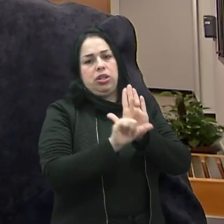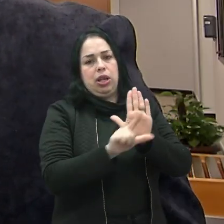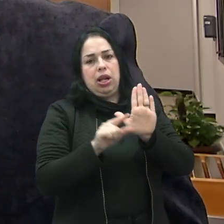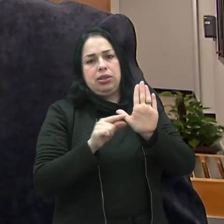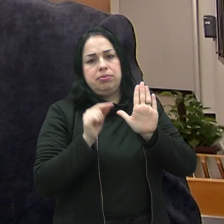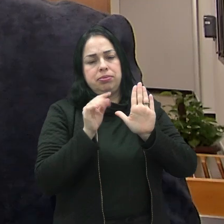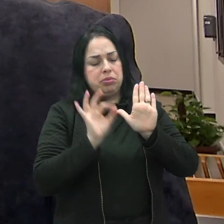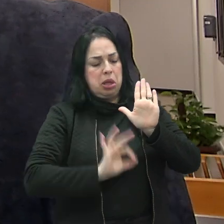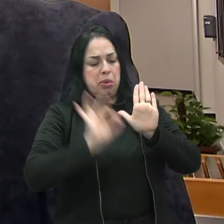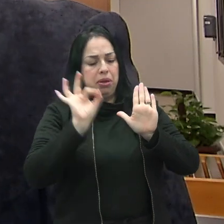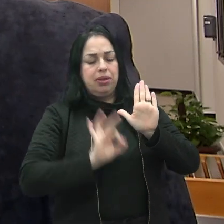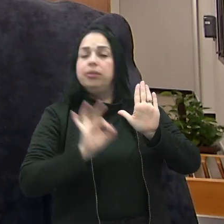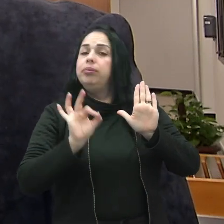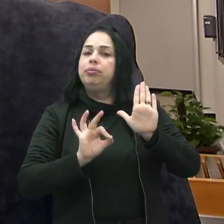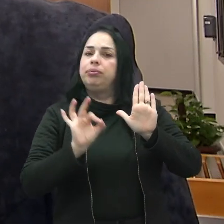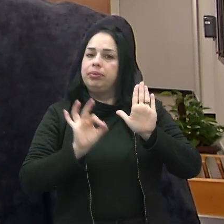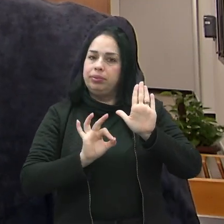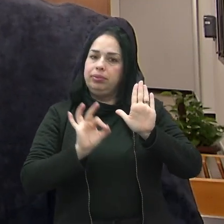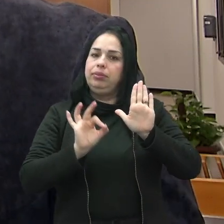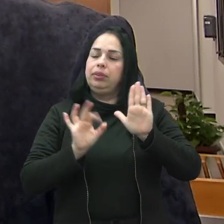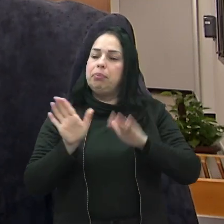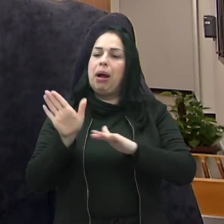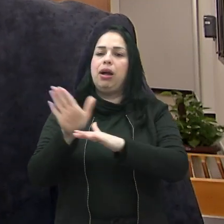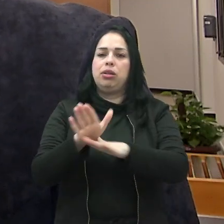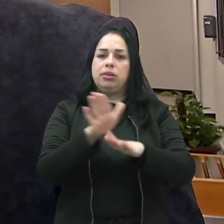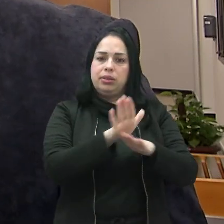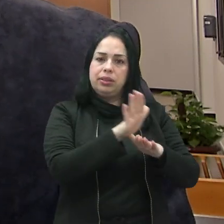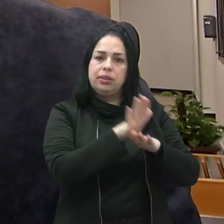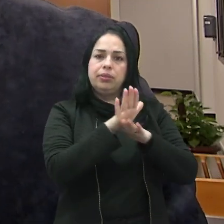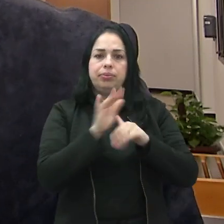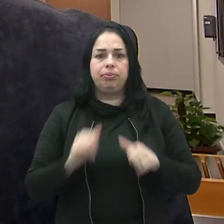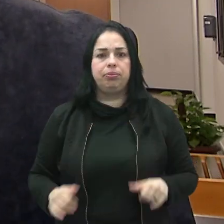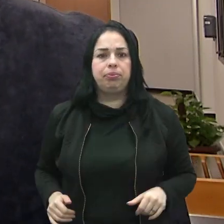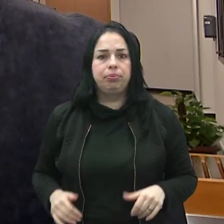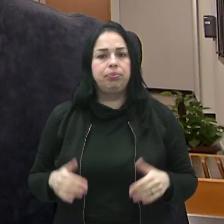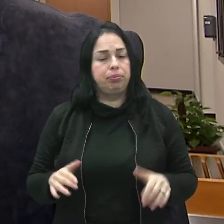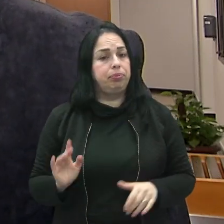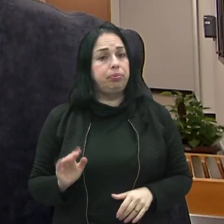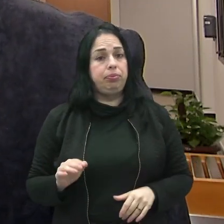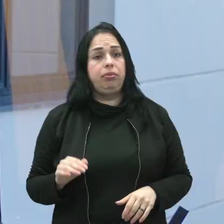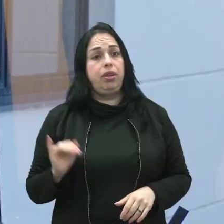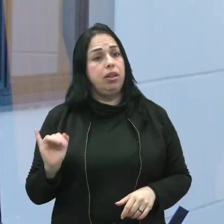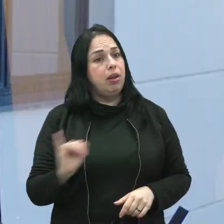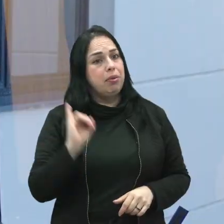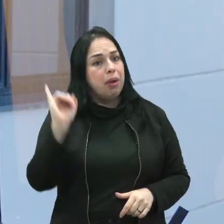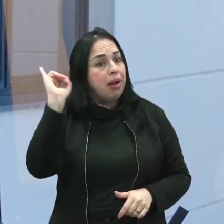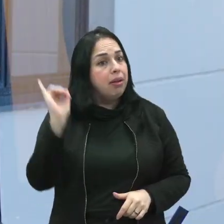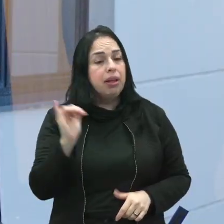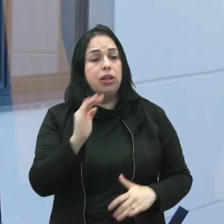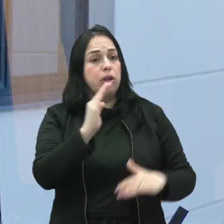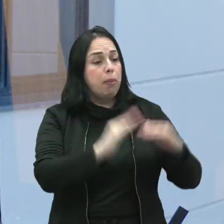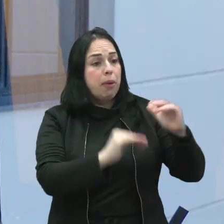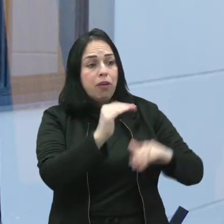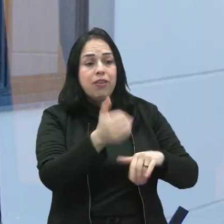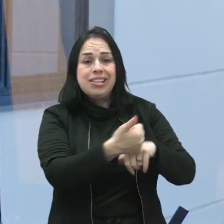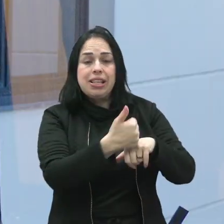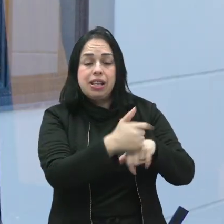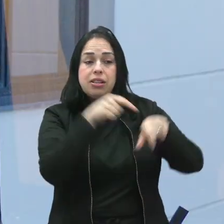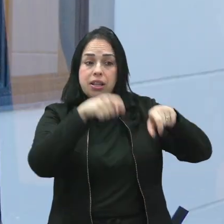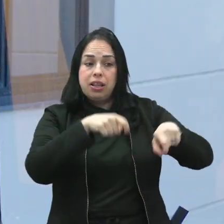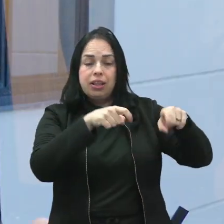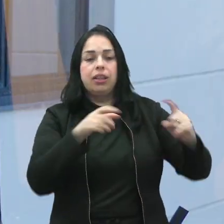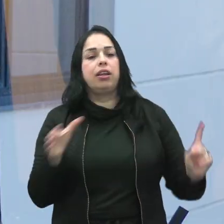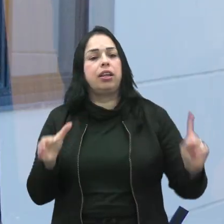projetos de leis que venham ali somar para esse segmento. É importante que às vezes um produtor